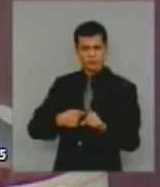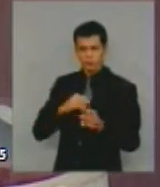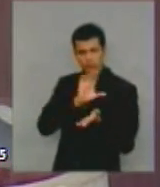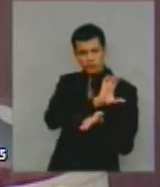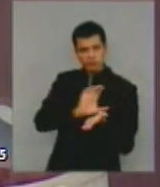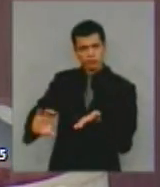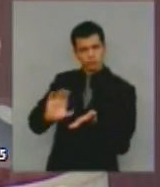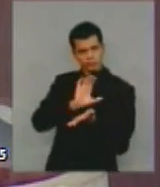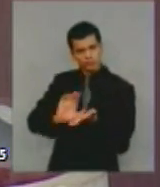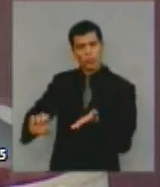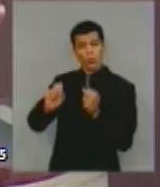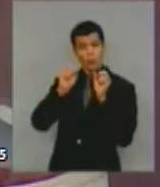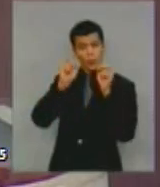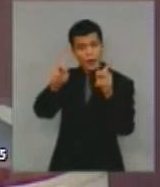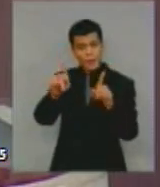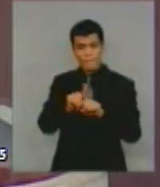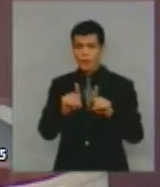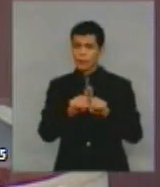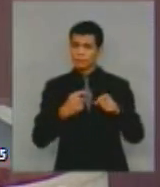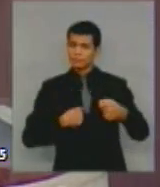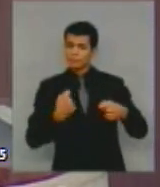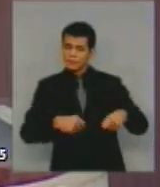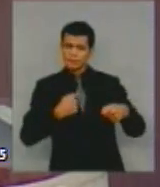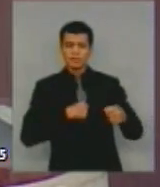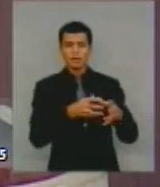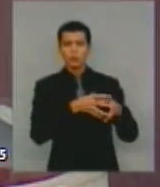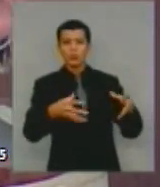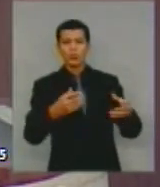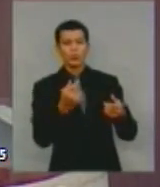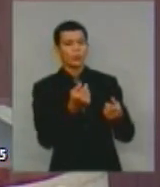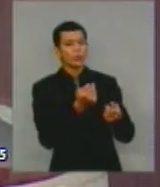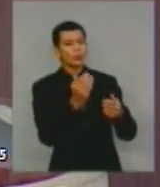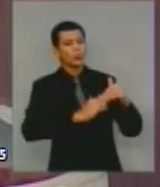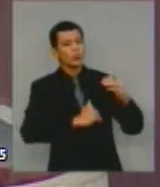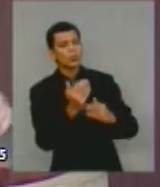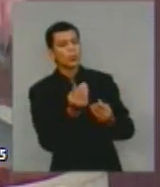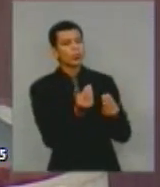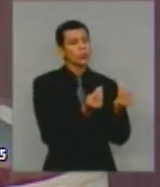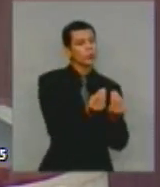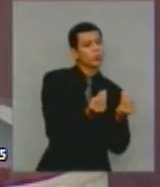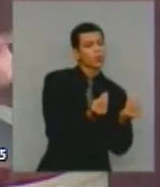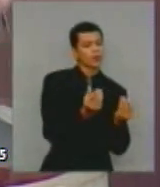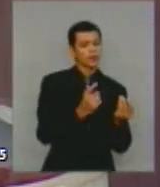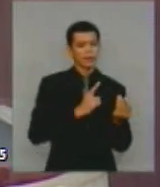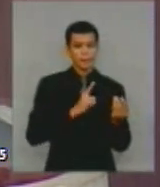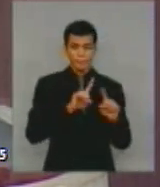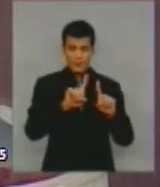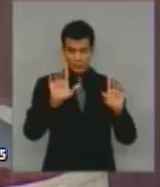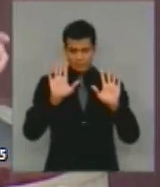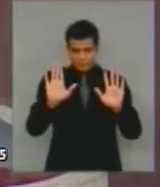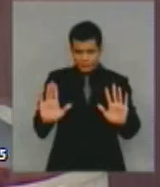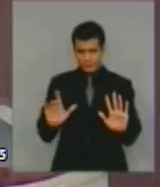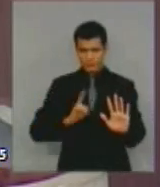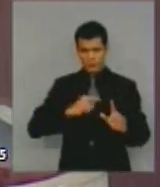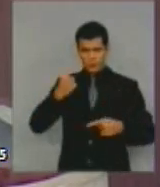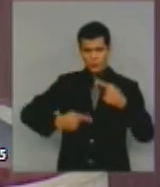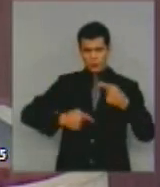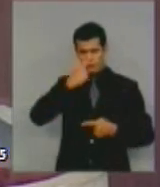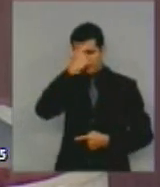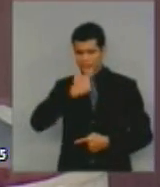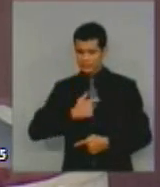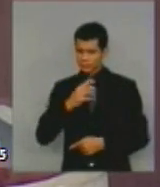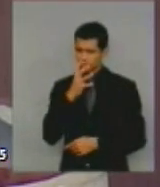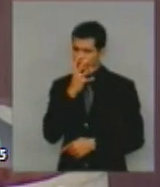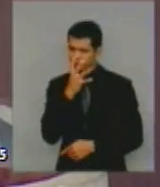não é abstrata. A capacidade, ela tem que obedecer intenções políticas. E as intenções políticas que foram feitas